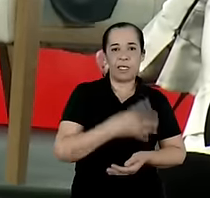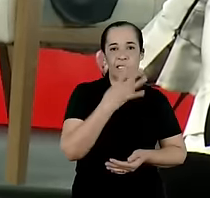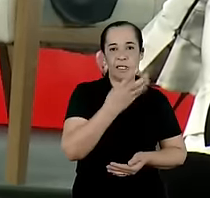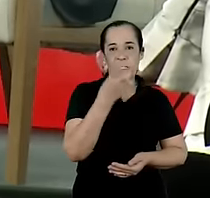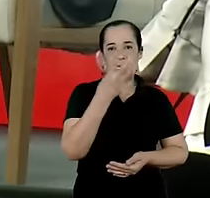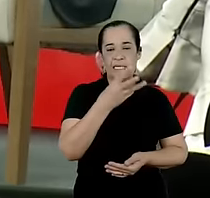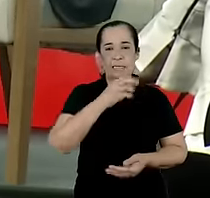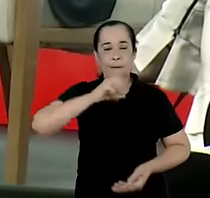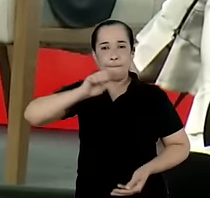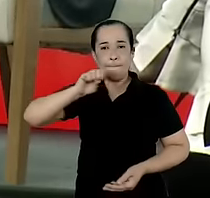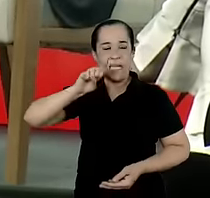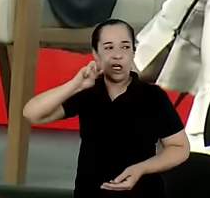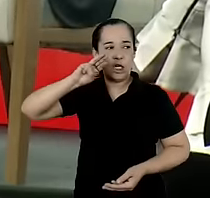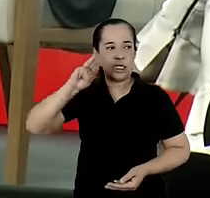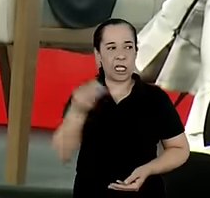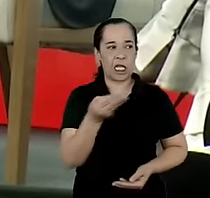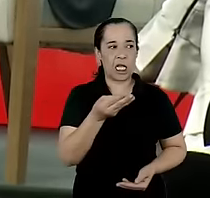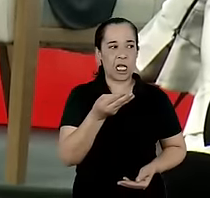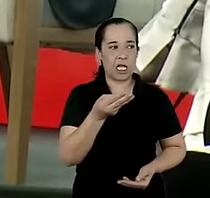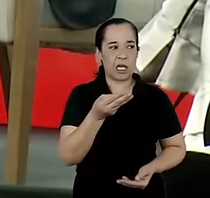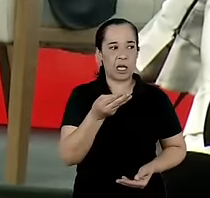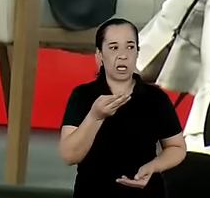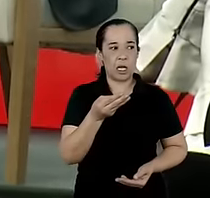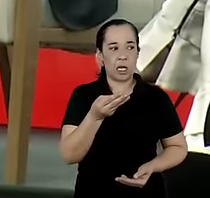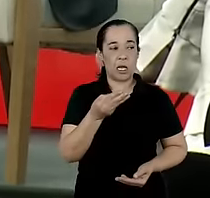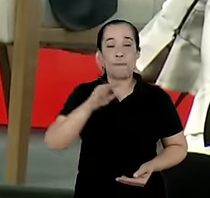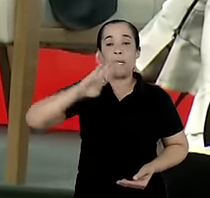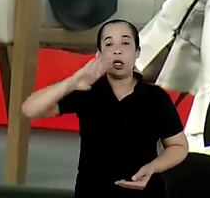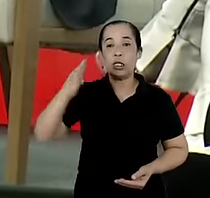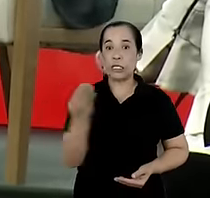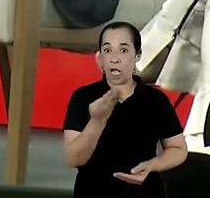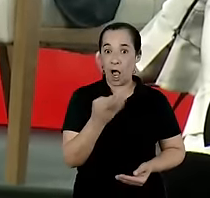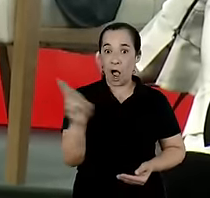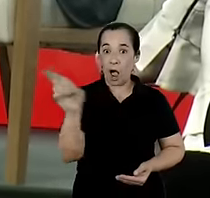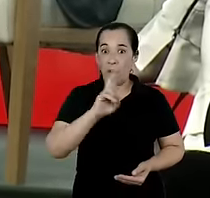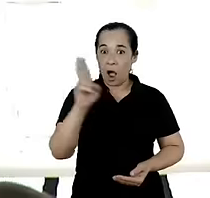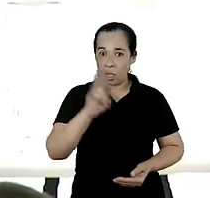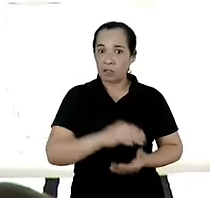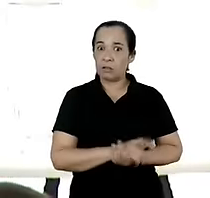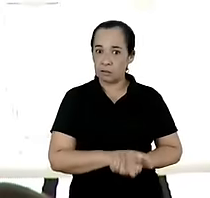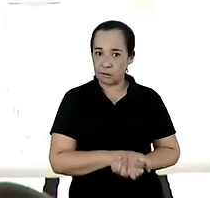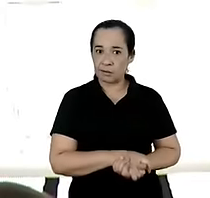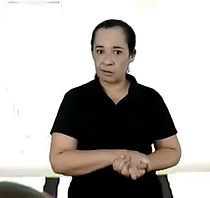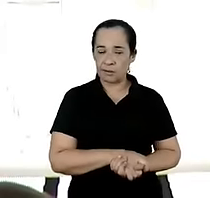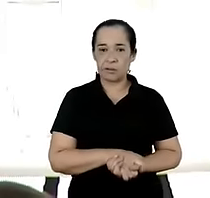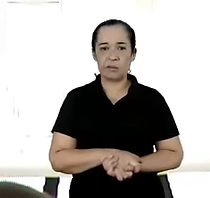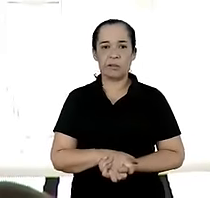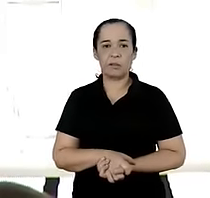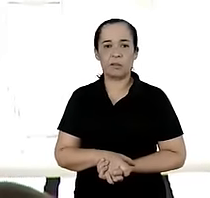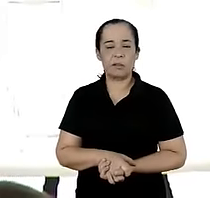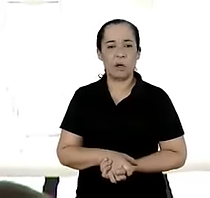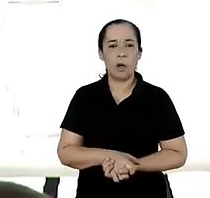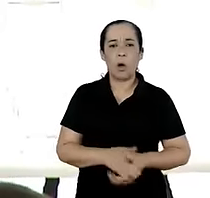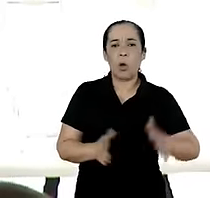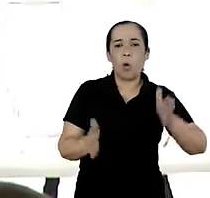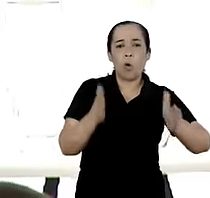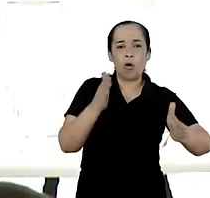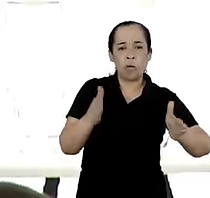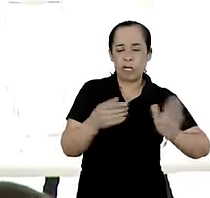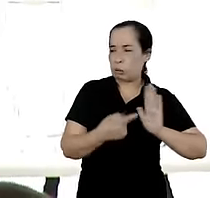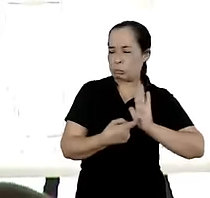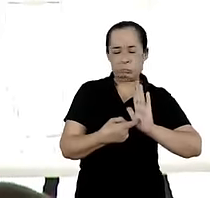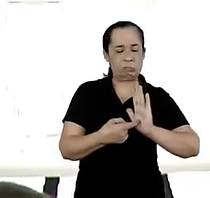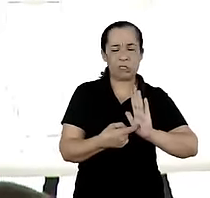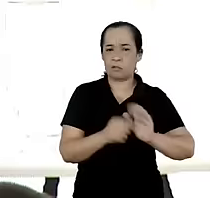isso faz preço Sem dúvida nenhuma né 40 B faz muito preço Sem dúvida nenhuma então a gente vive um momento de claramente né de